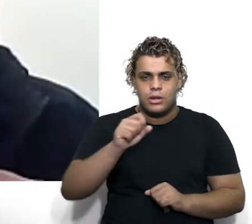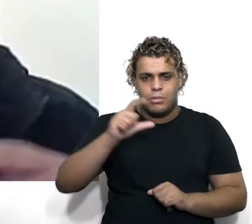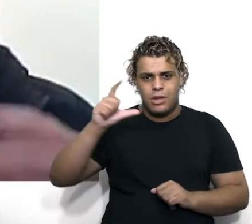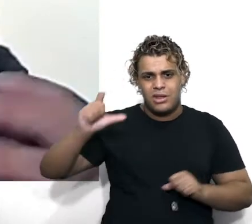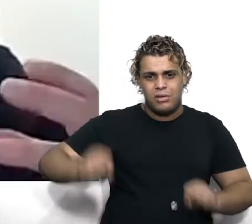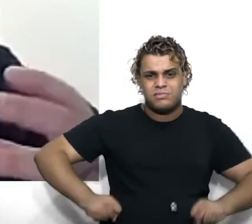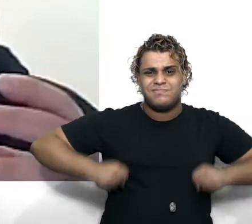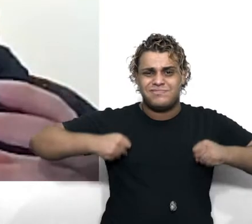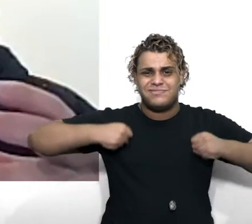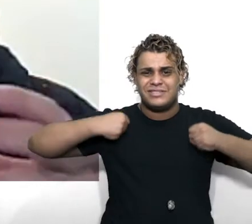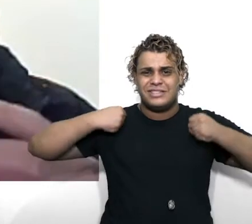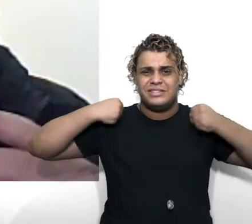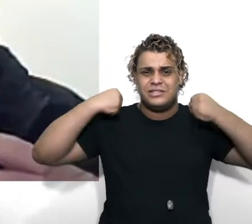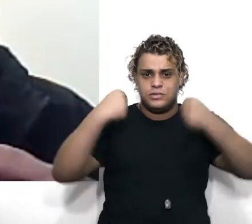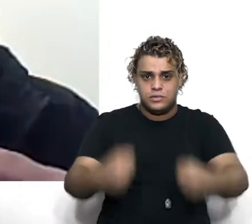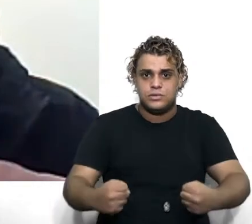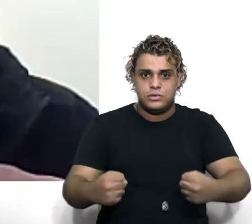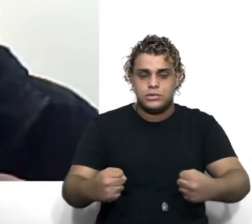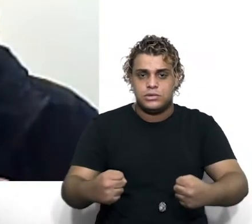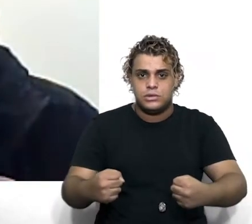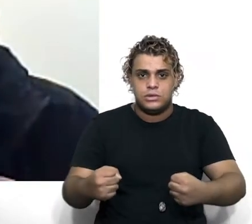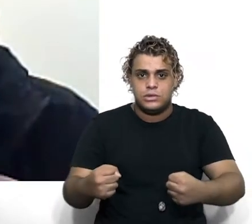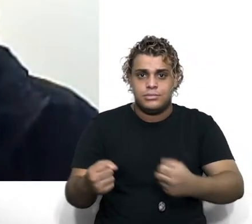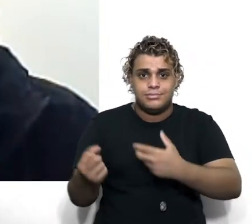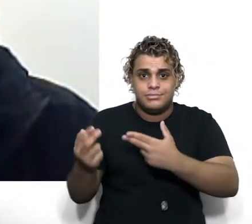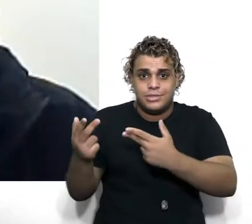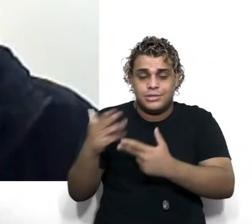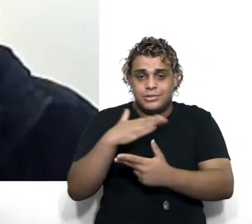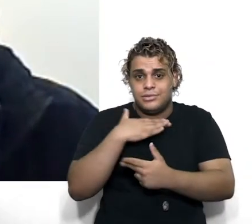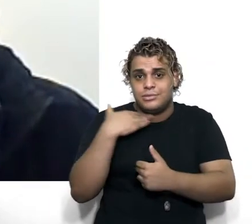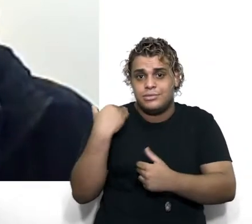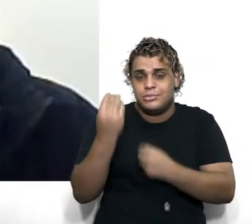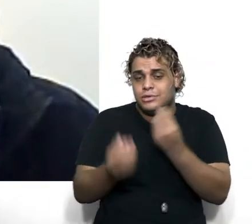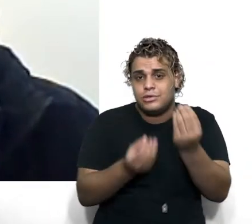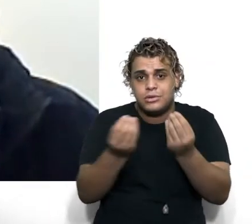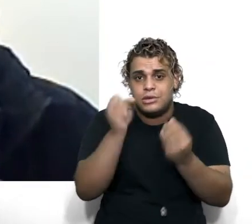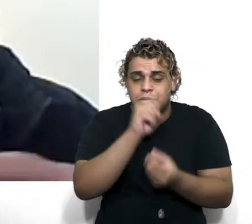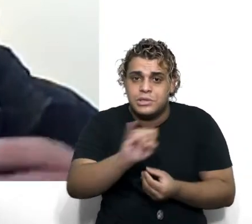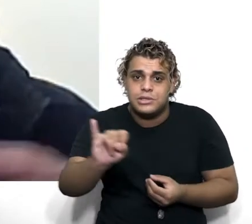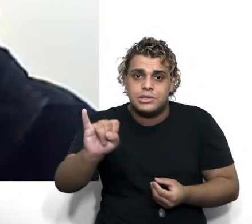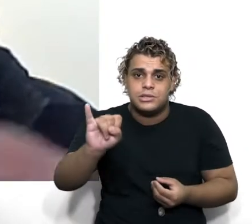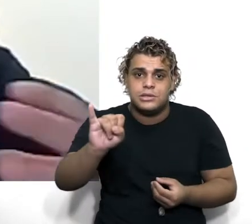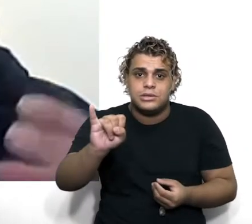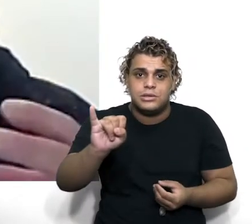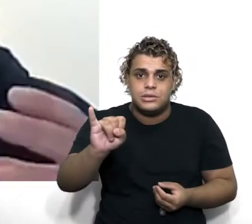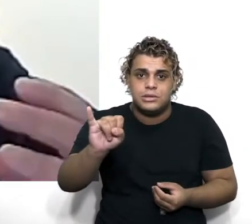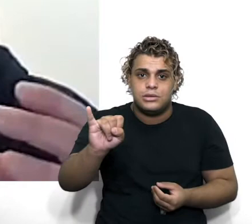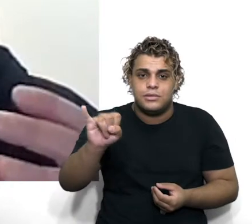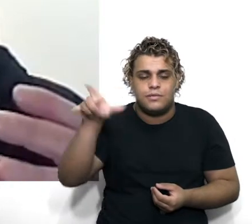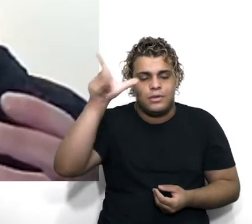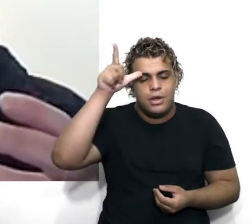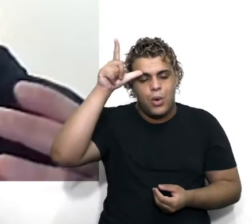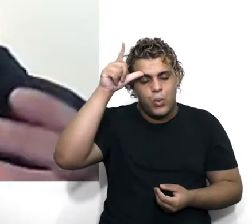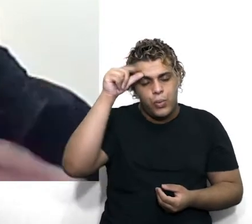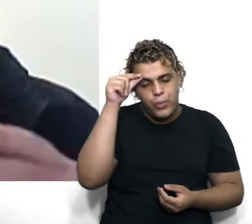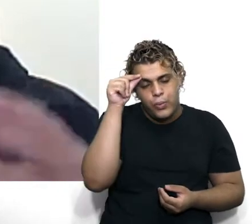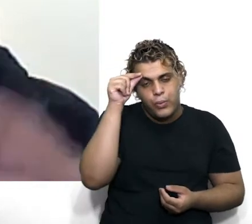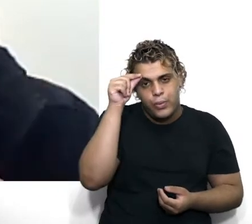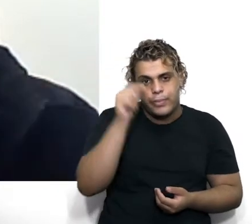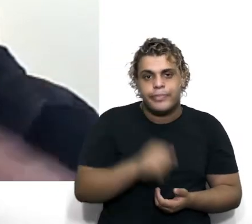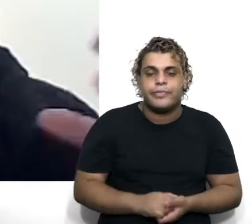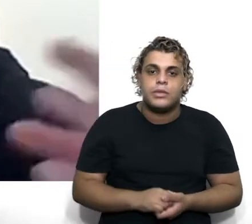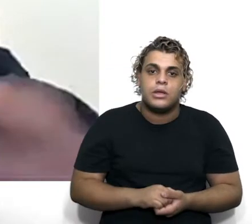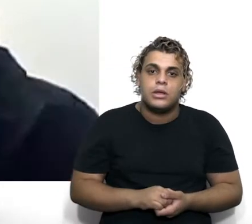Eu acho que a proximidade da morte é como se existisse uma eletricidade orgânica,